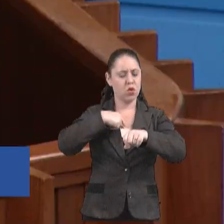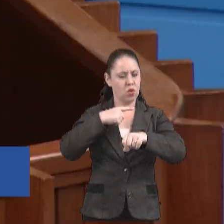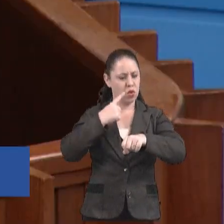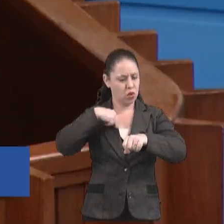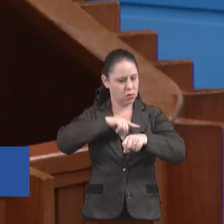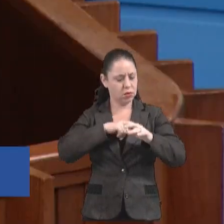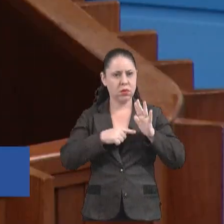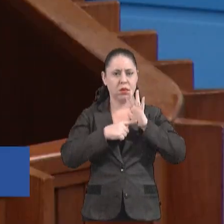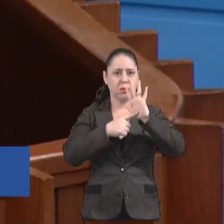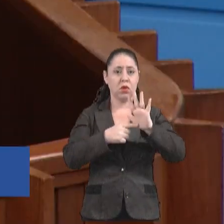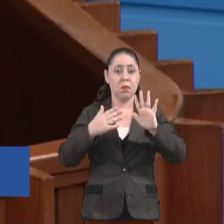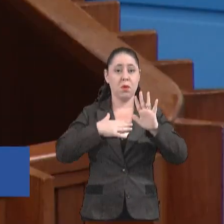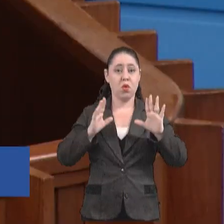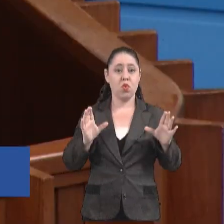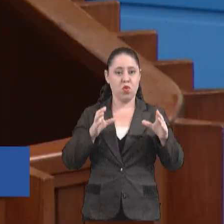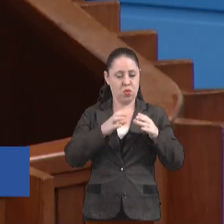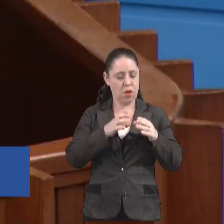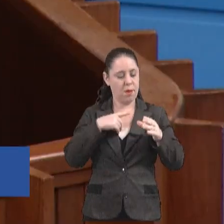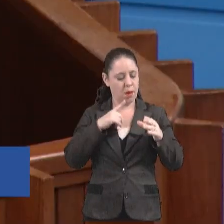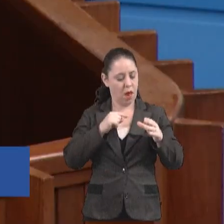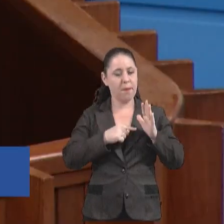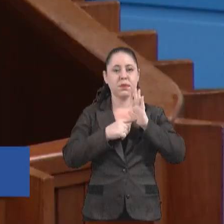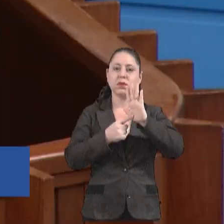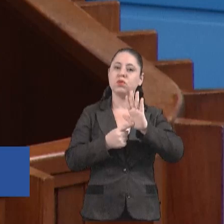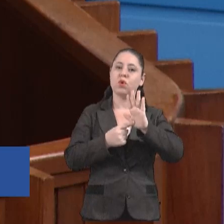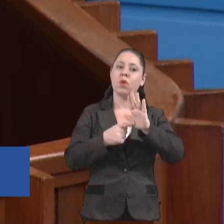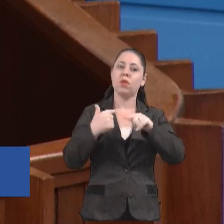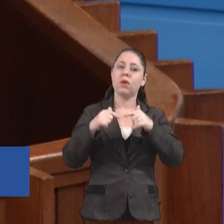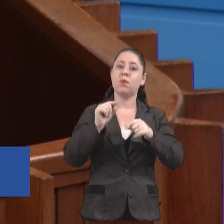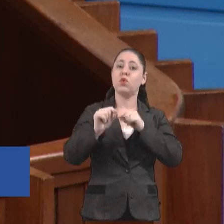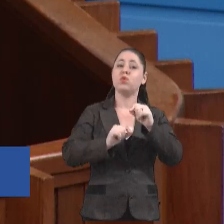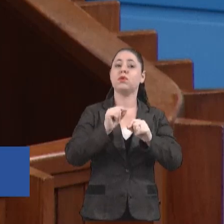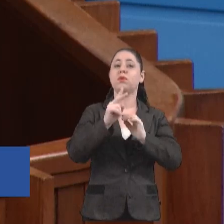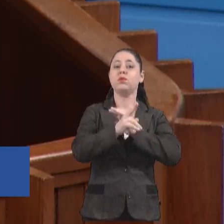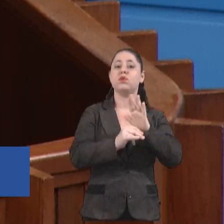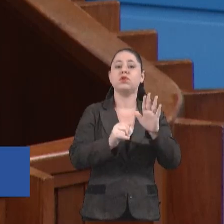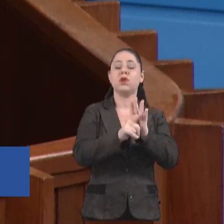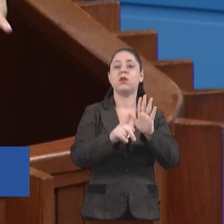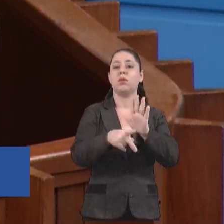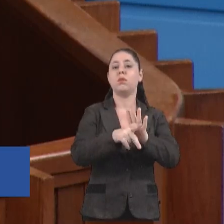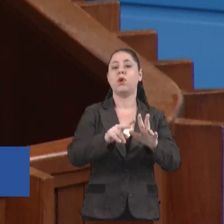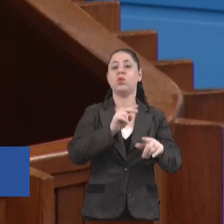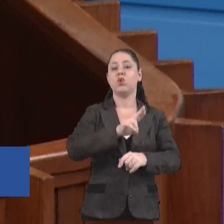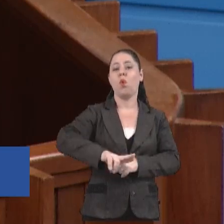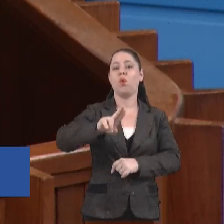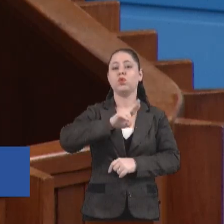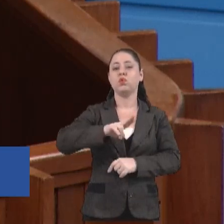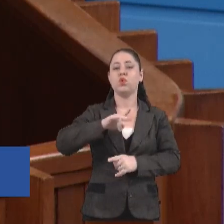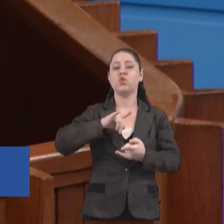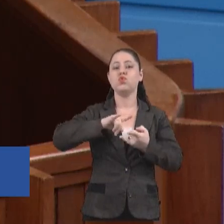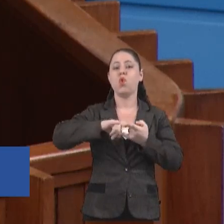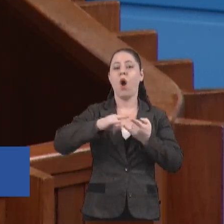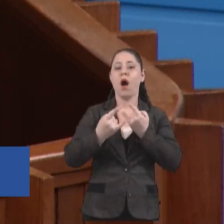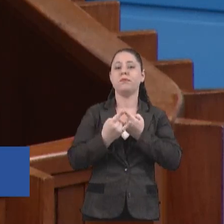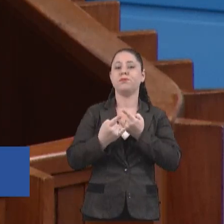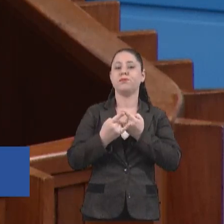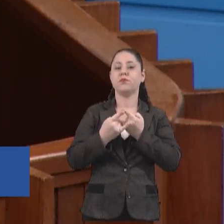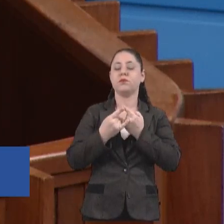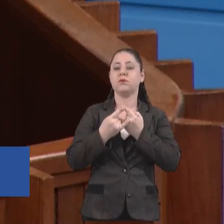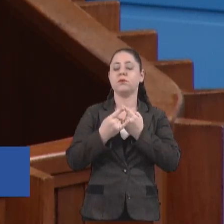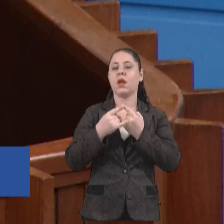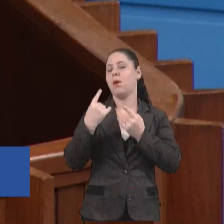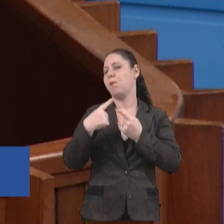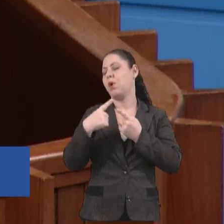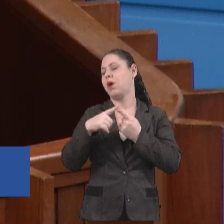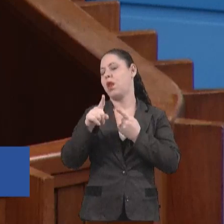nós apresentamos, o meu grupo inclusive apresentou, nós apresentamos um projeto sobre o uso da camisinha, porque naquele